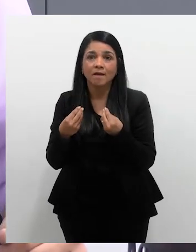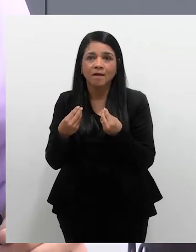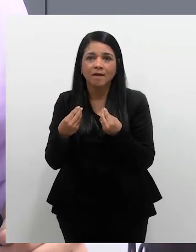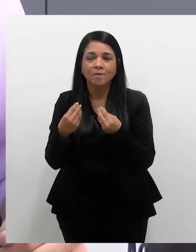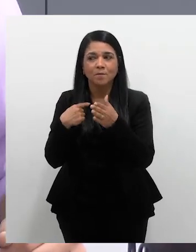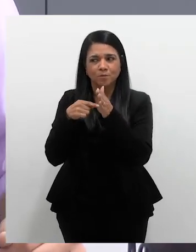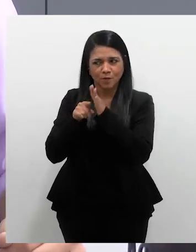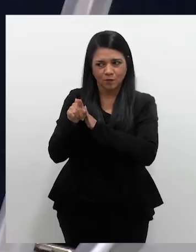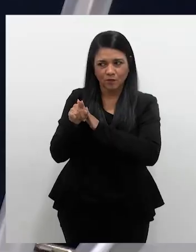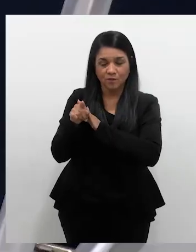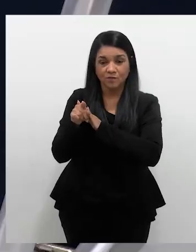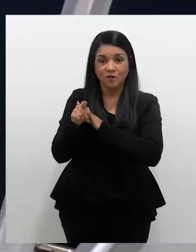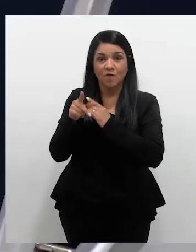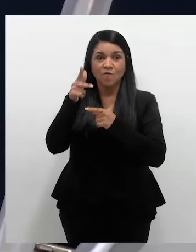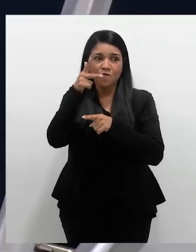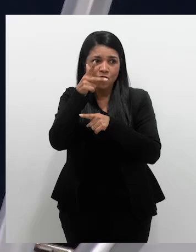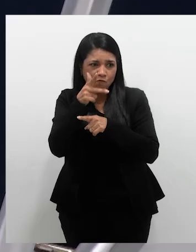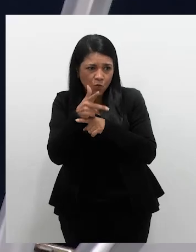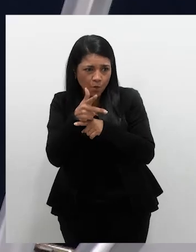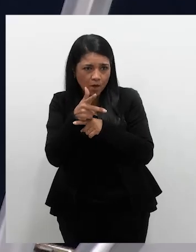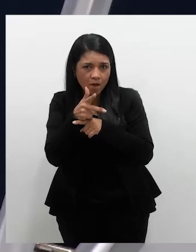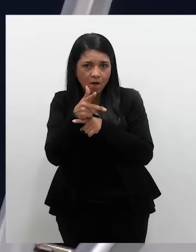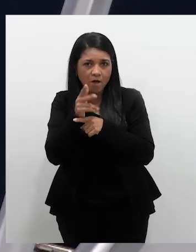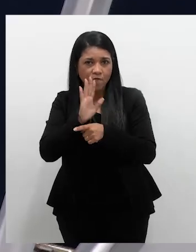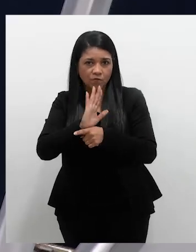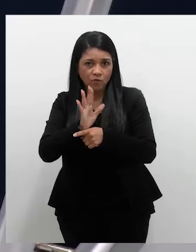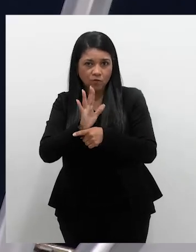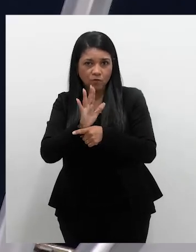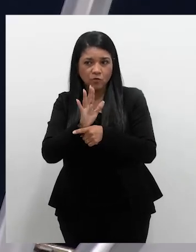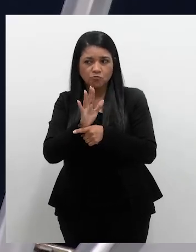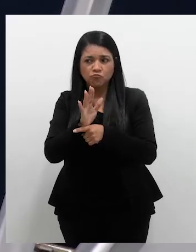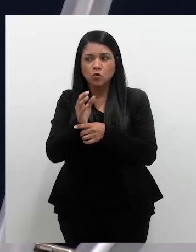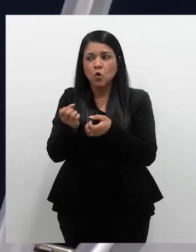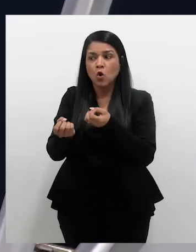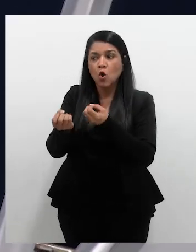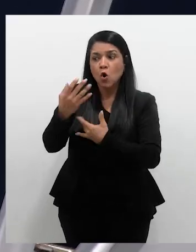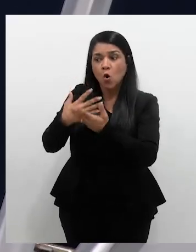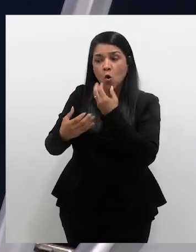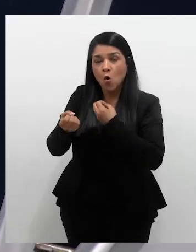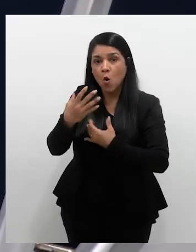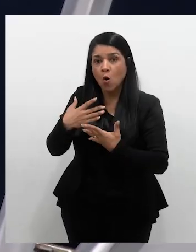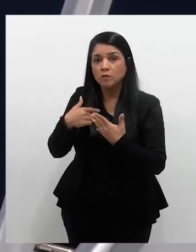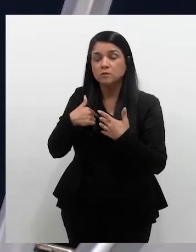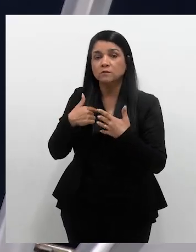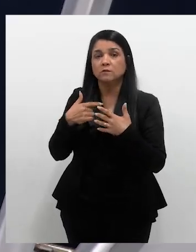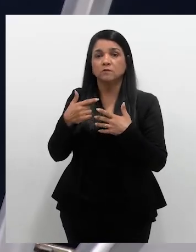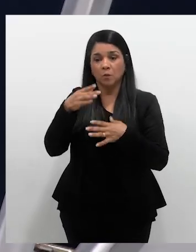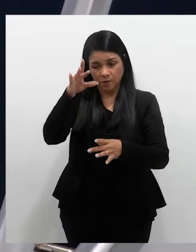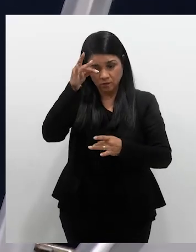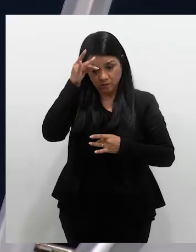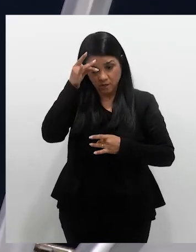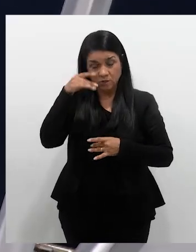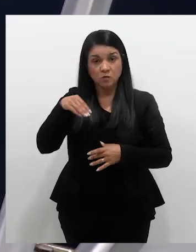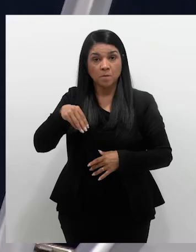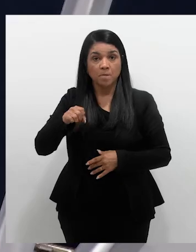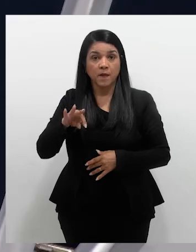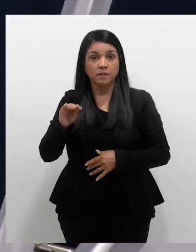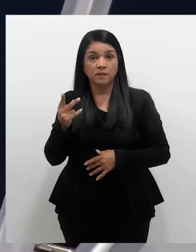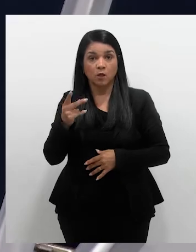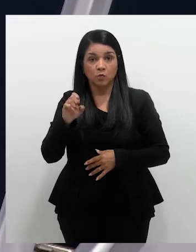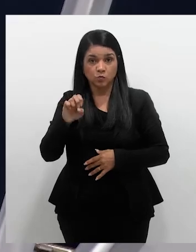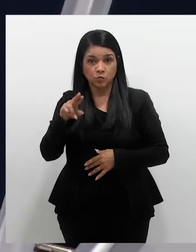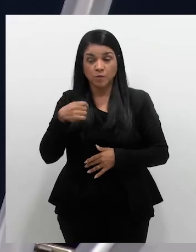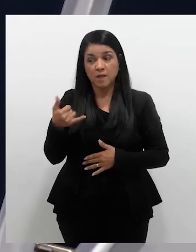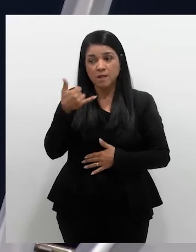Pra quê? Ela falou assim, pra filmar. Eu falei assim, o que é? Me conta esse personagem. Ela, pra fazer minha mãe. Eu falei, fala pro Matheus me ligar. Quando ele me